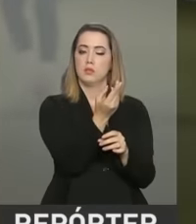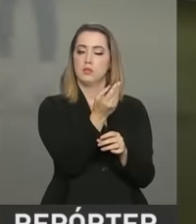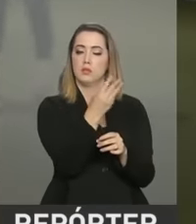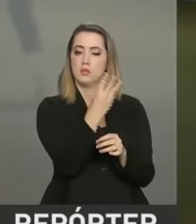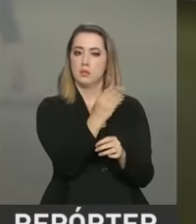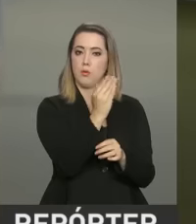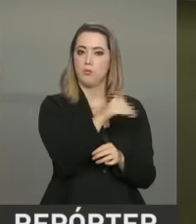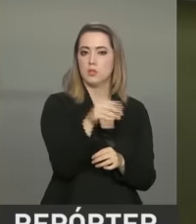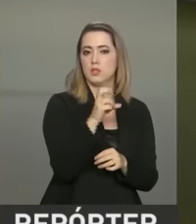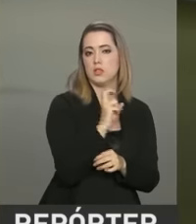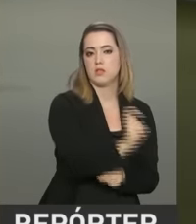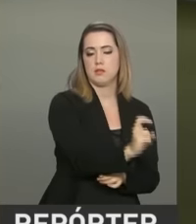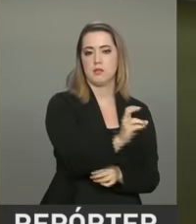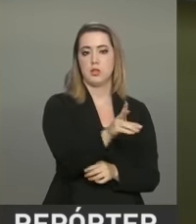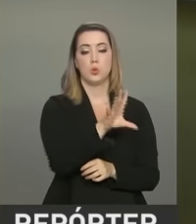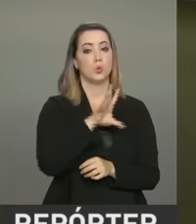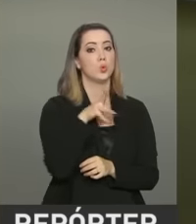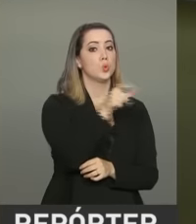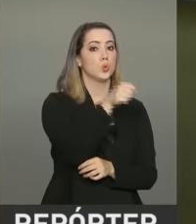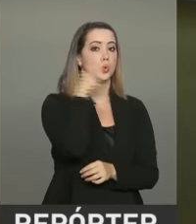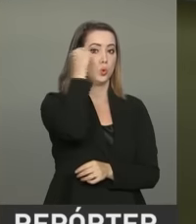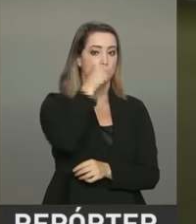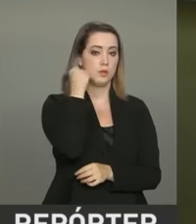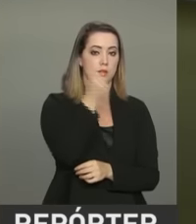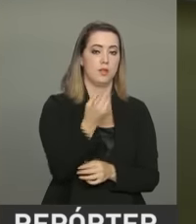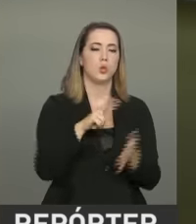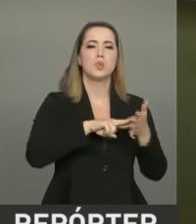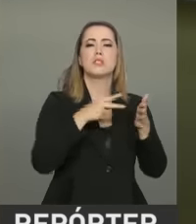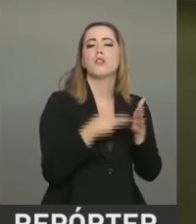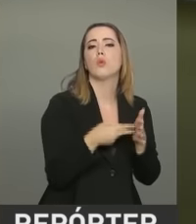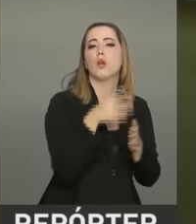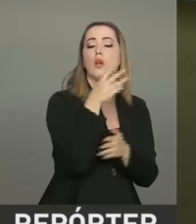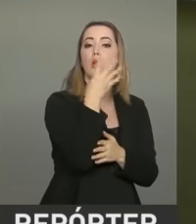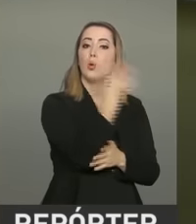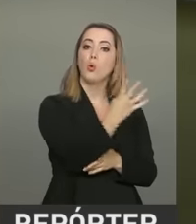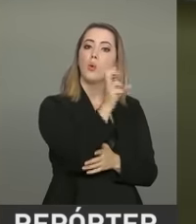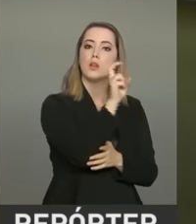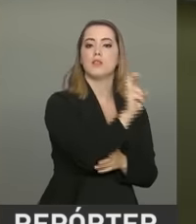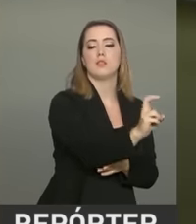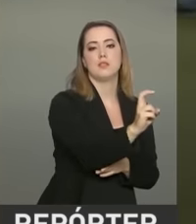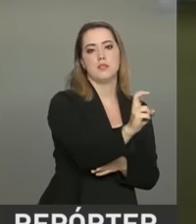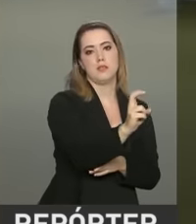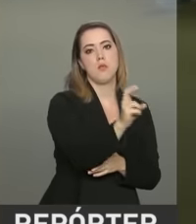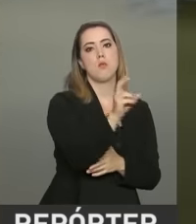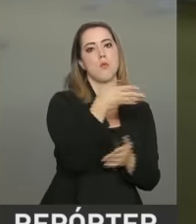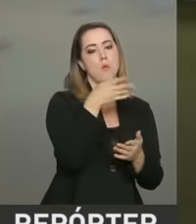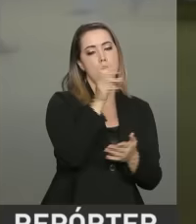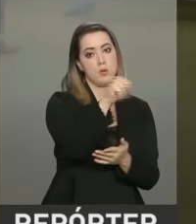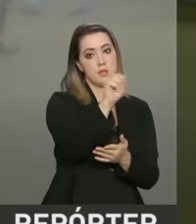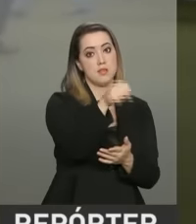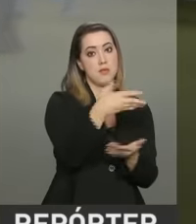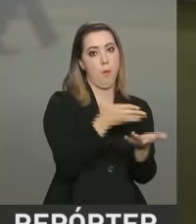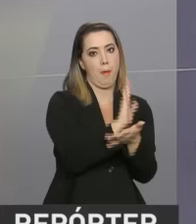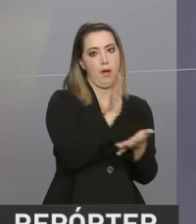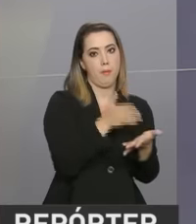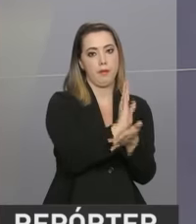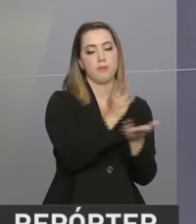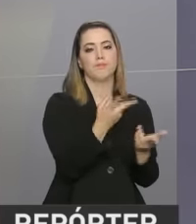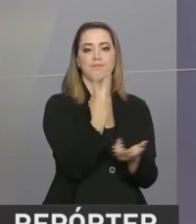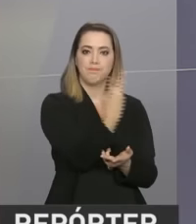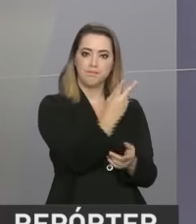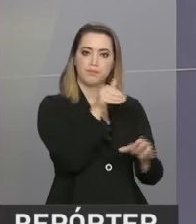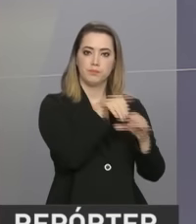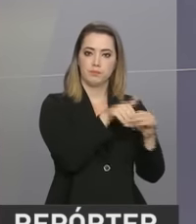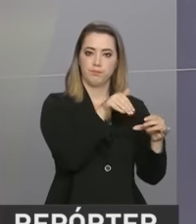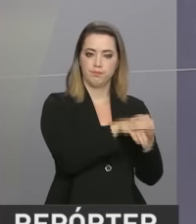dos senadores pelo menos favoráveis, ou seja, 49 senadores em cada votação, Zé Luiz. Ô Paulo Lassalvia, o